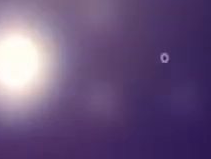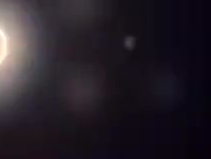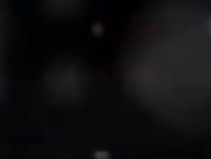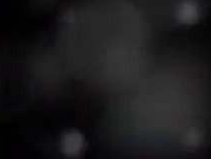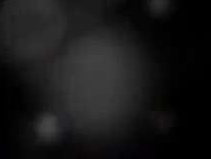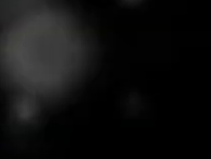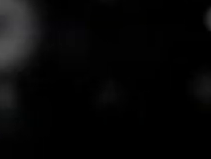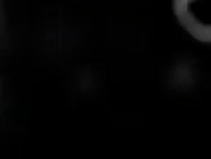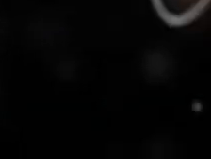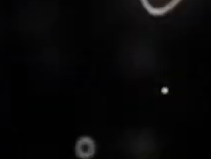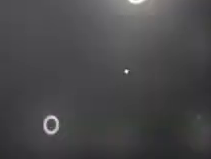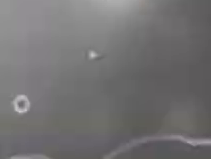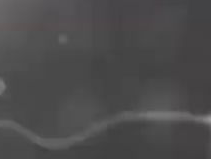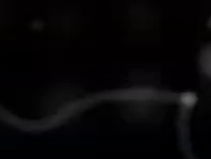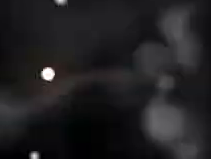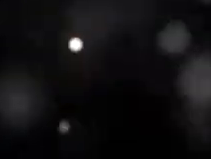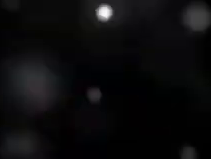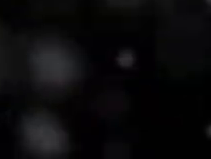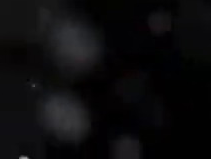E aí